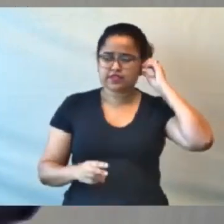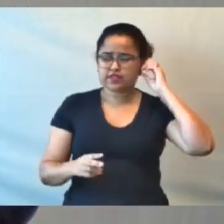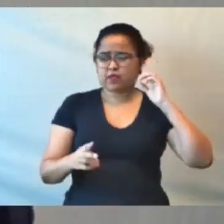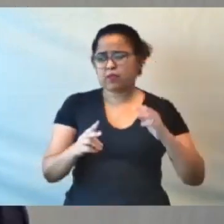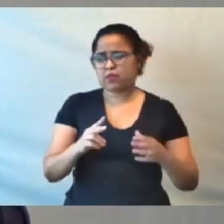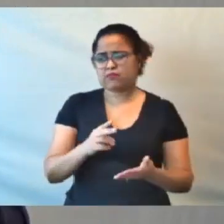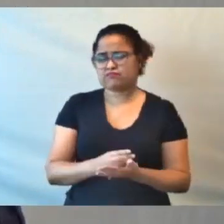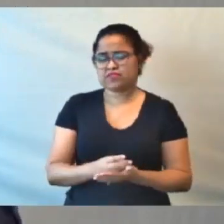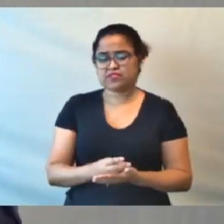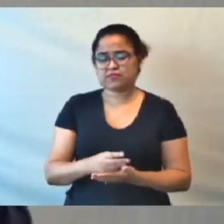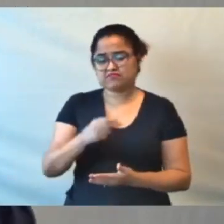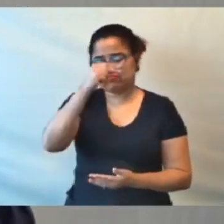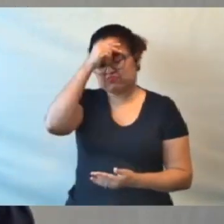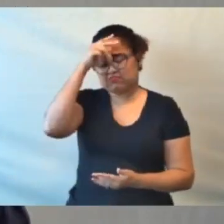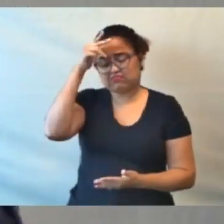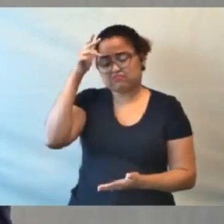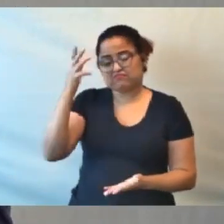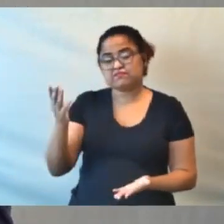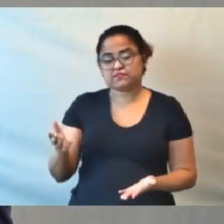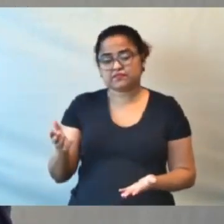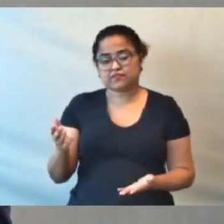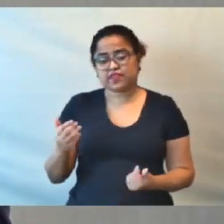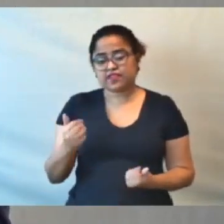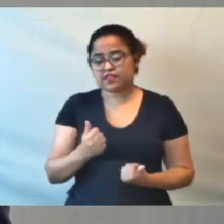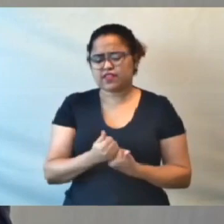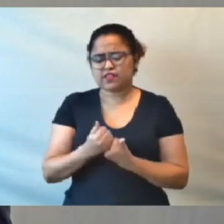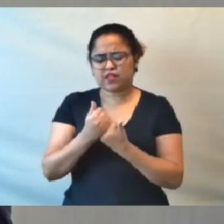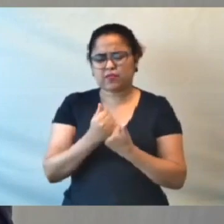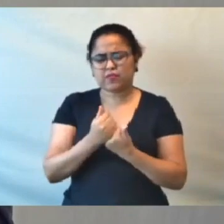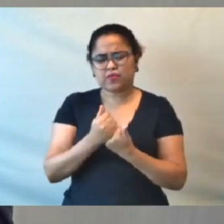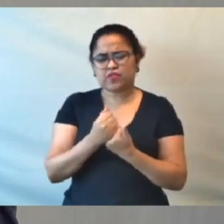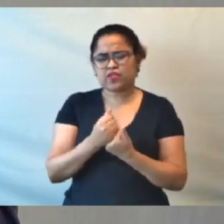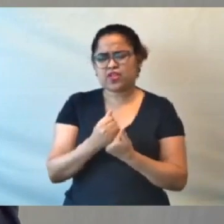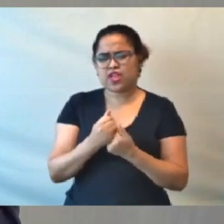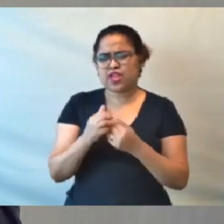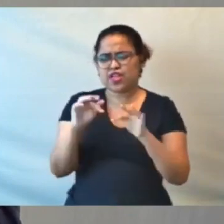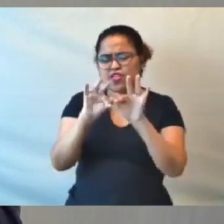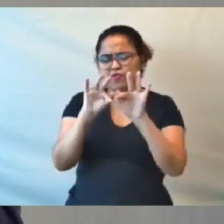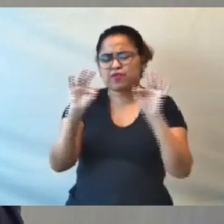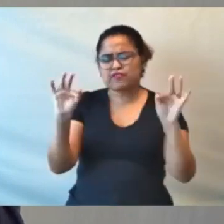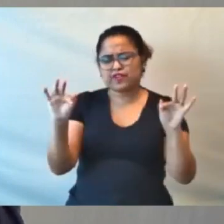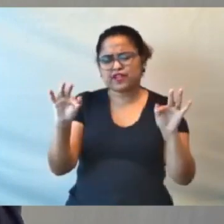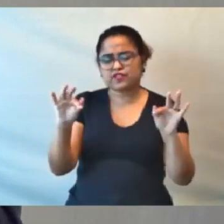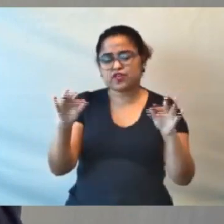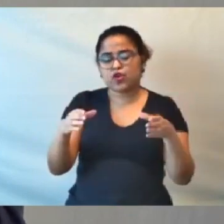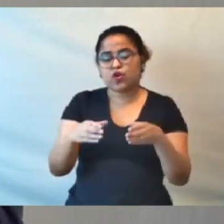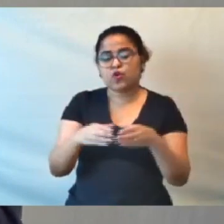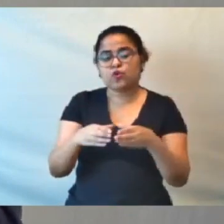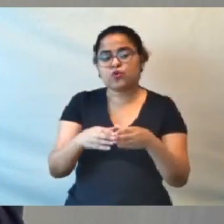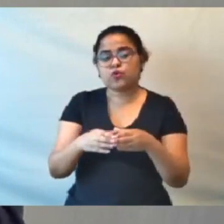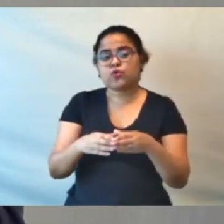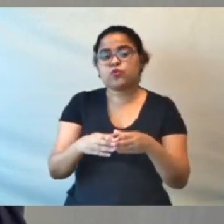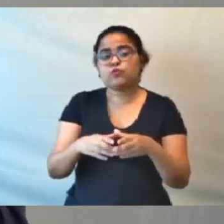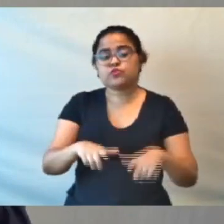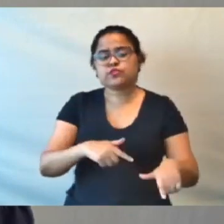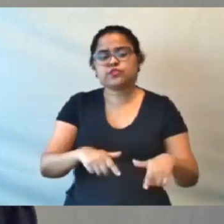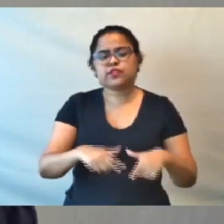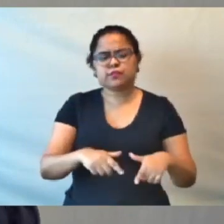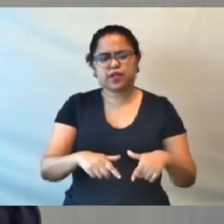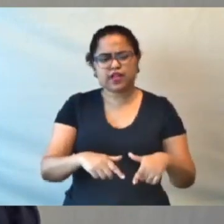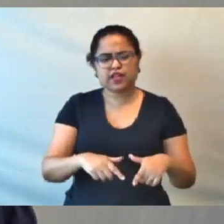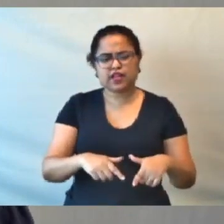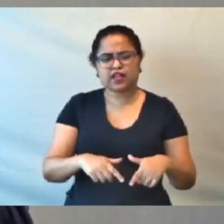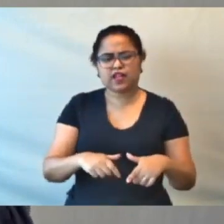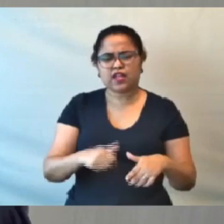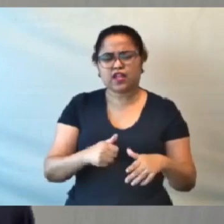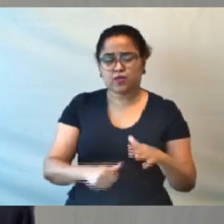tentando se sustentar em uma frase, que é: o grupo de trabalho é favorável à continuidade das ações em curso para o tratamento das águas da Lagoa da